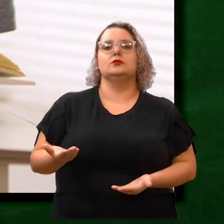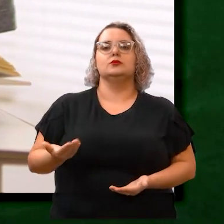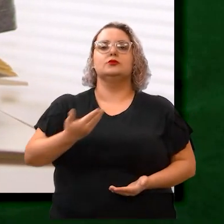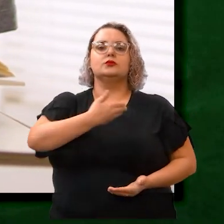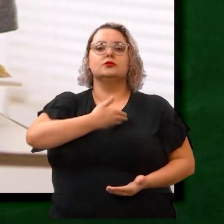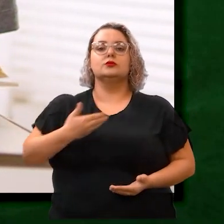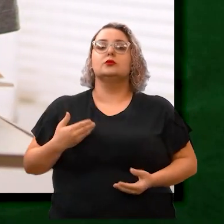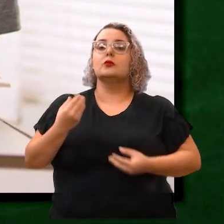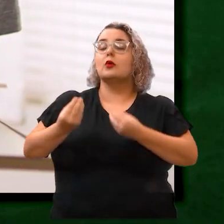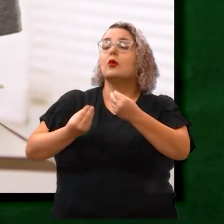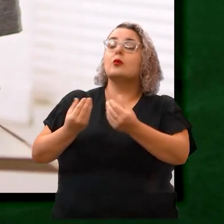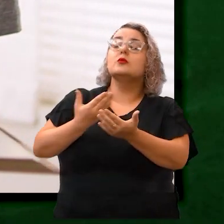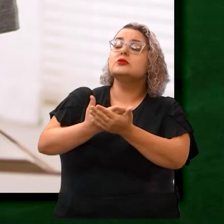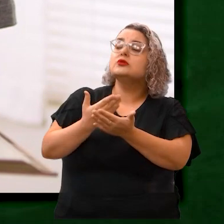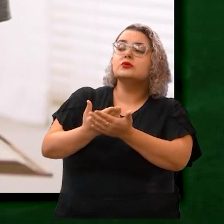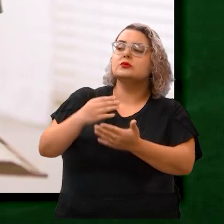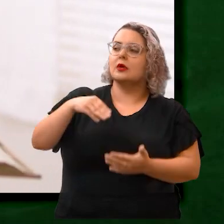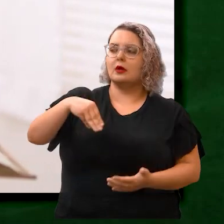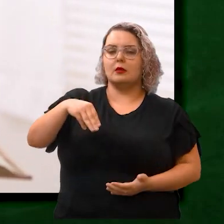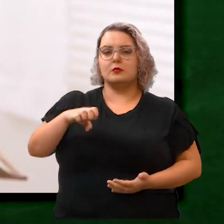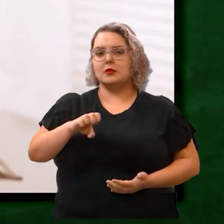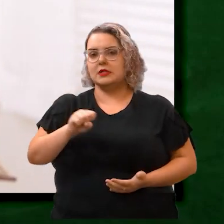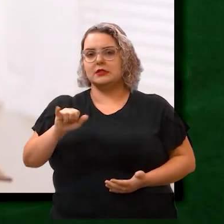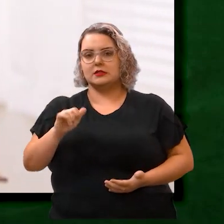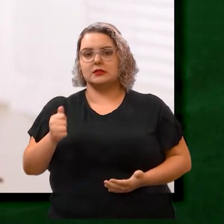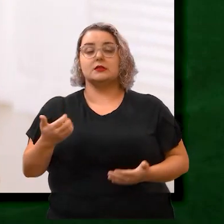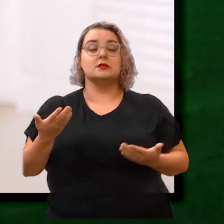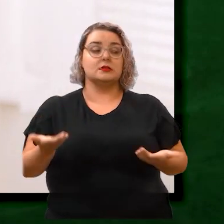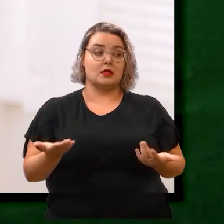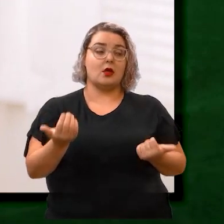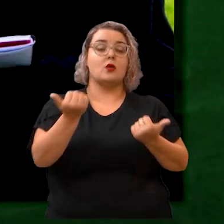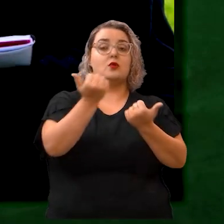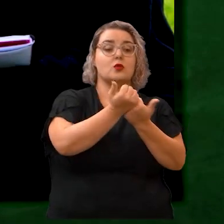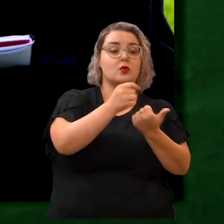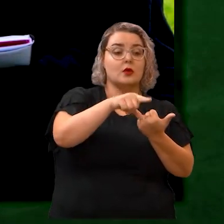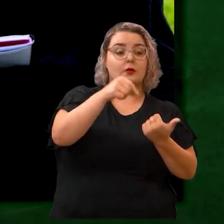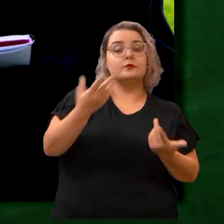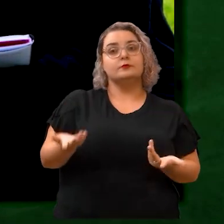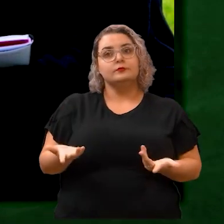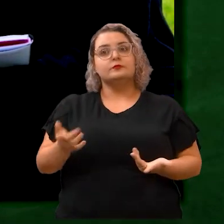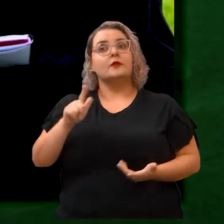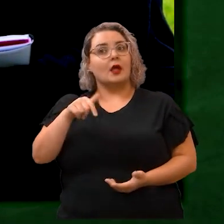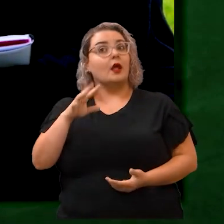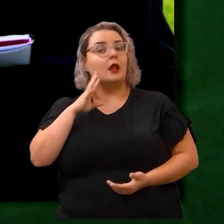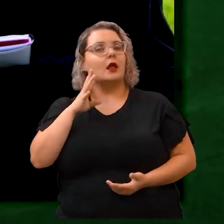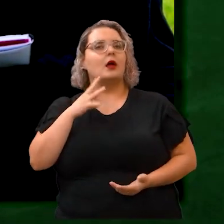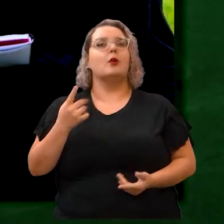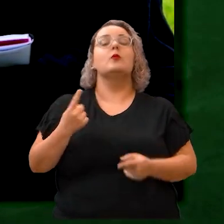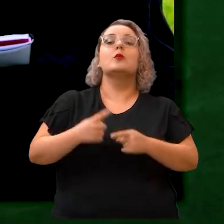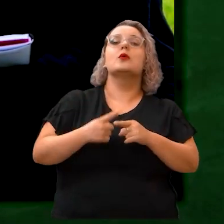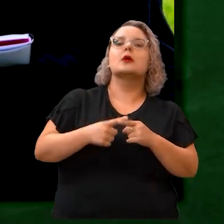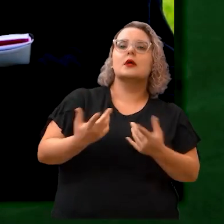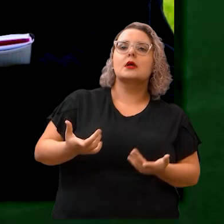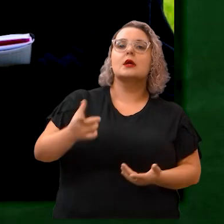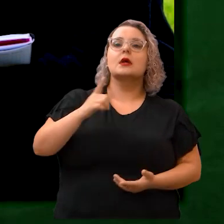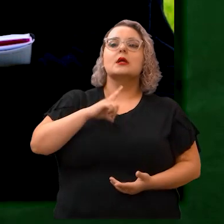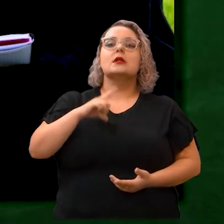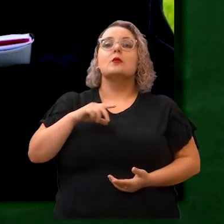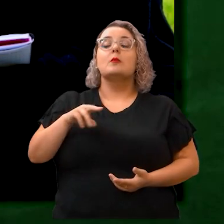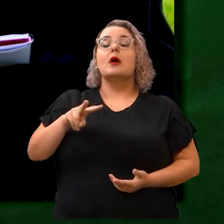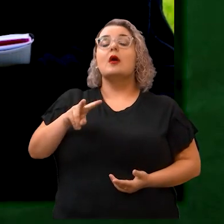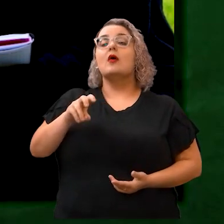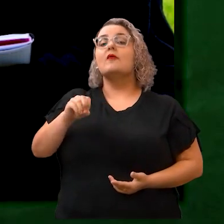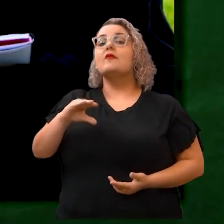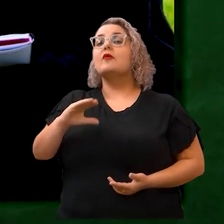Messias sim olha como escolher um cargo público é uma coisa também muito interessante é interessante que você tenha uma certa